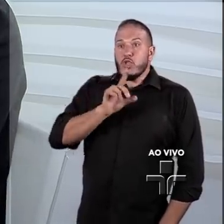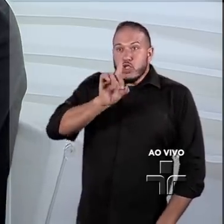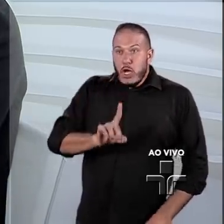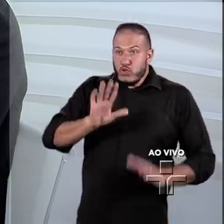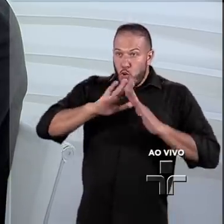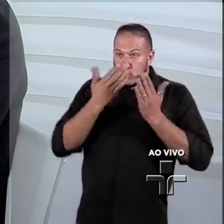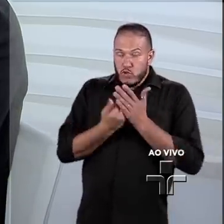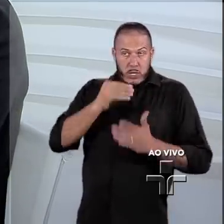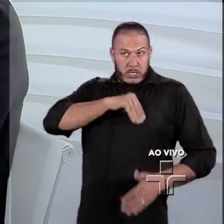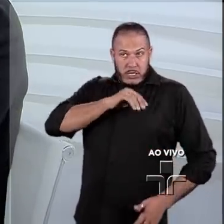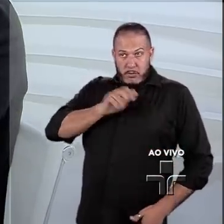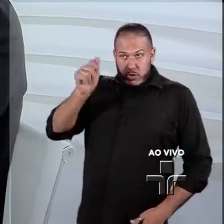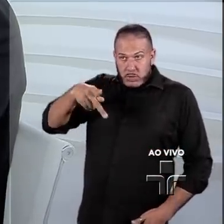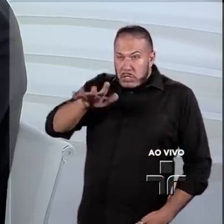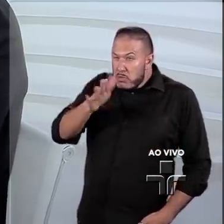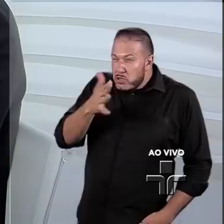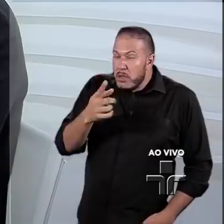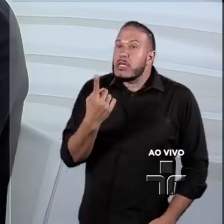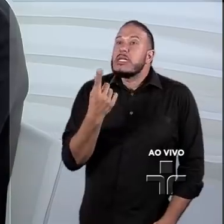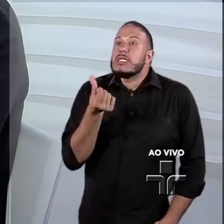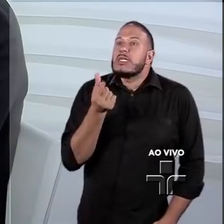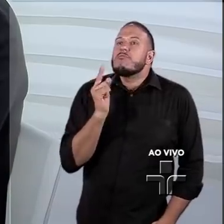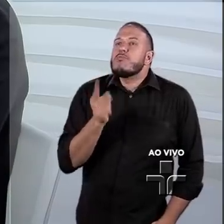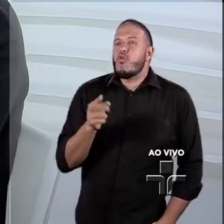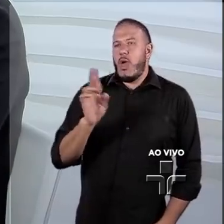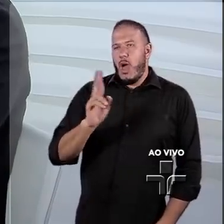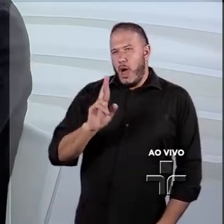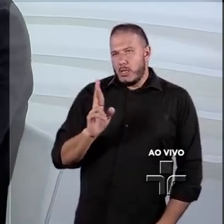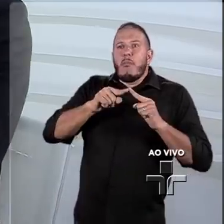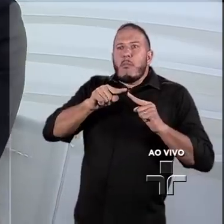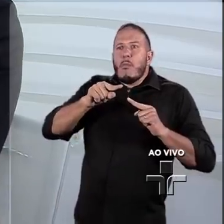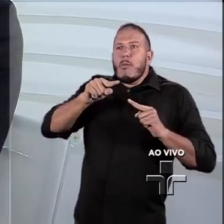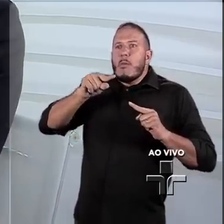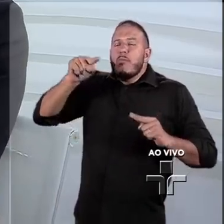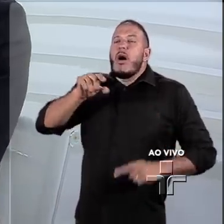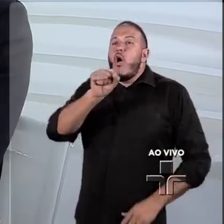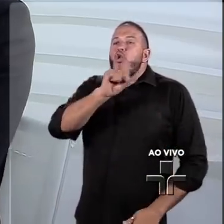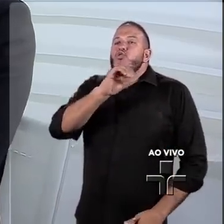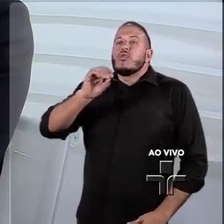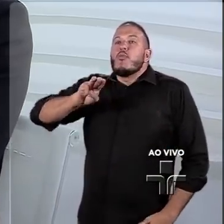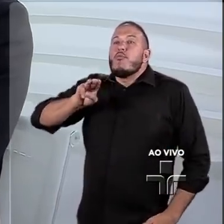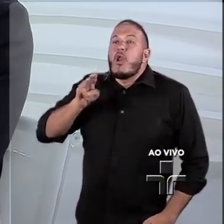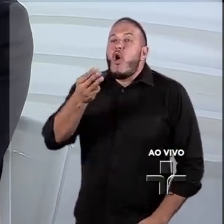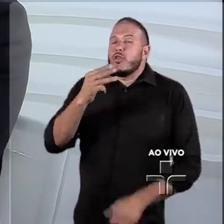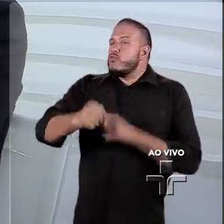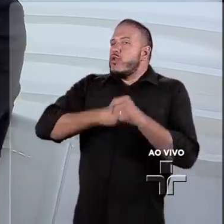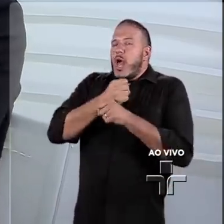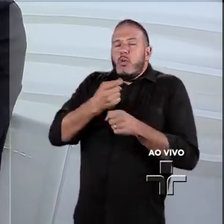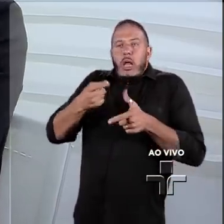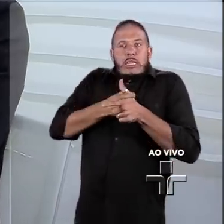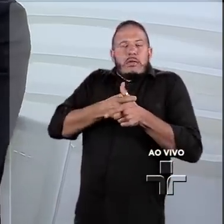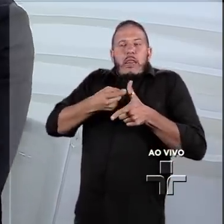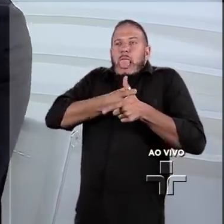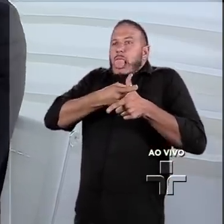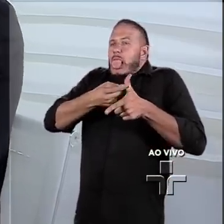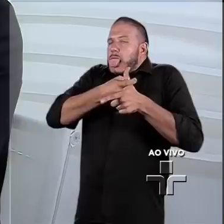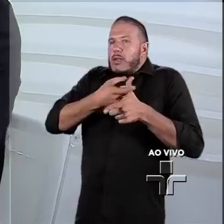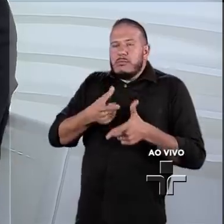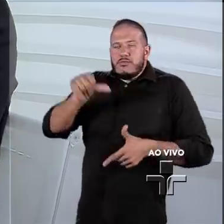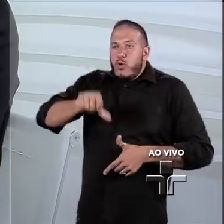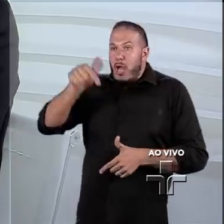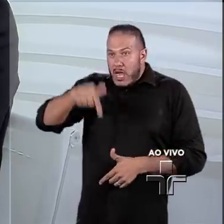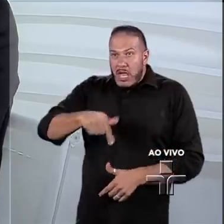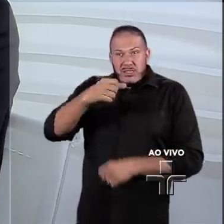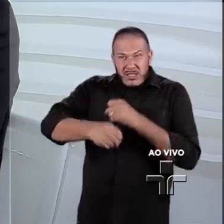aposenta recebendo em média R$16 mil. Algo muito acima por ano. Então, você já imagina, neste ano, a